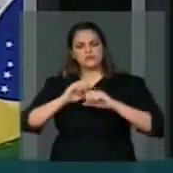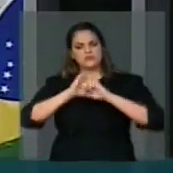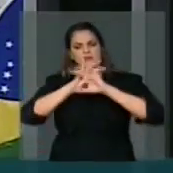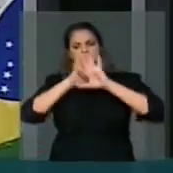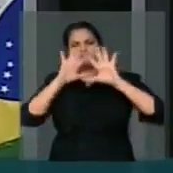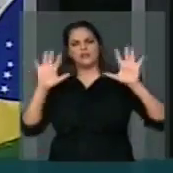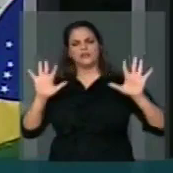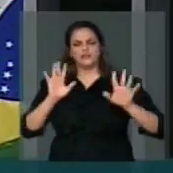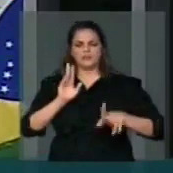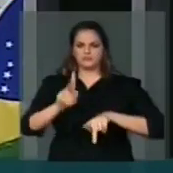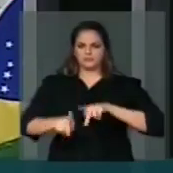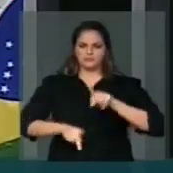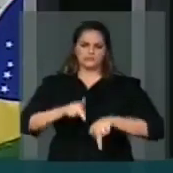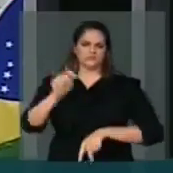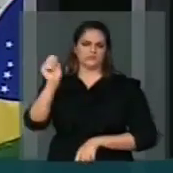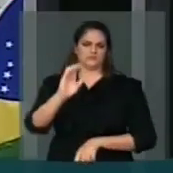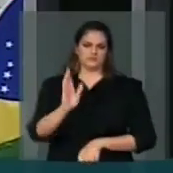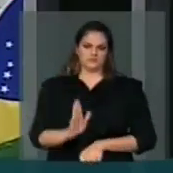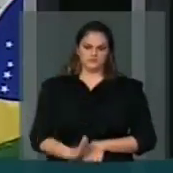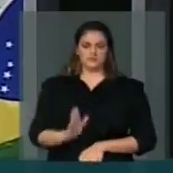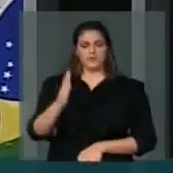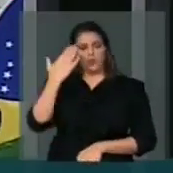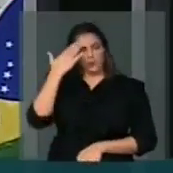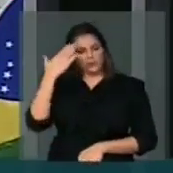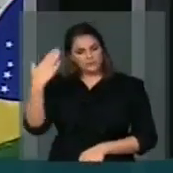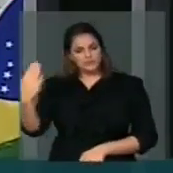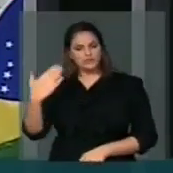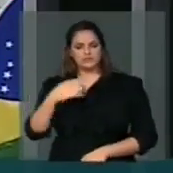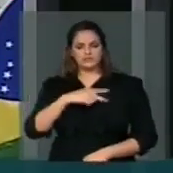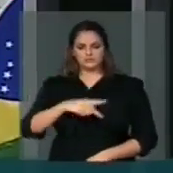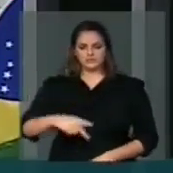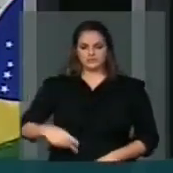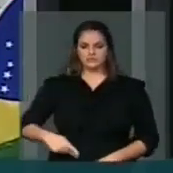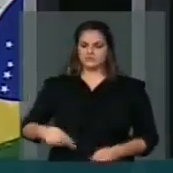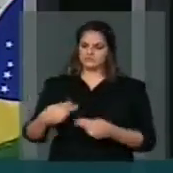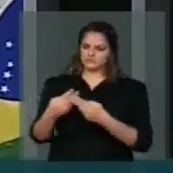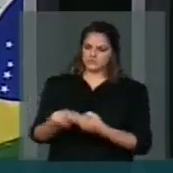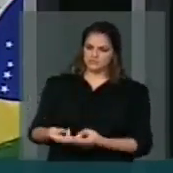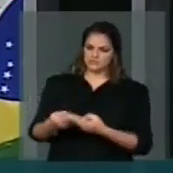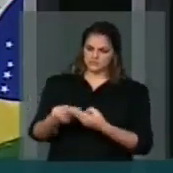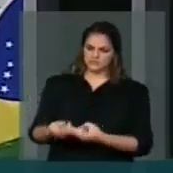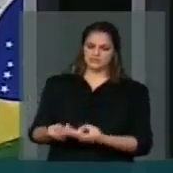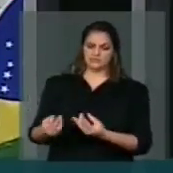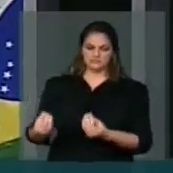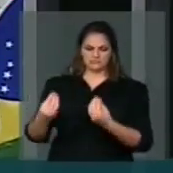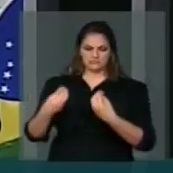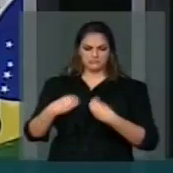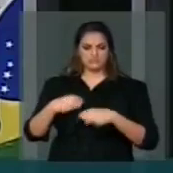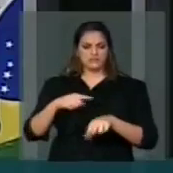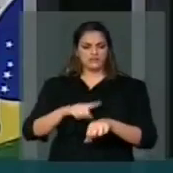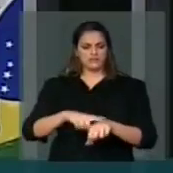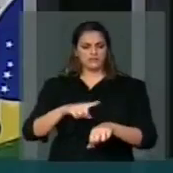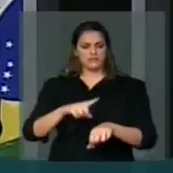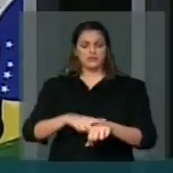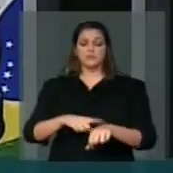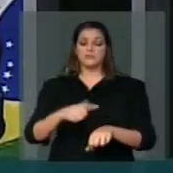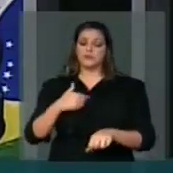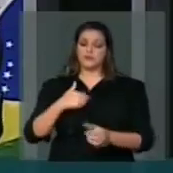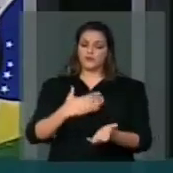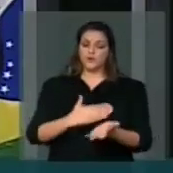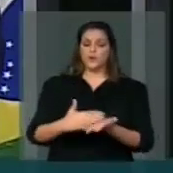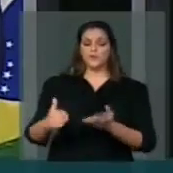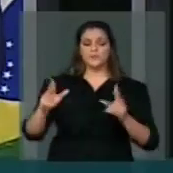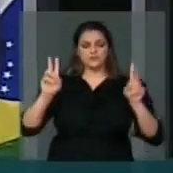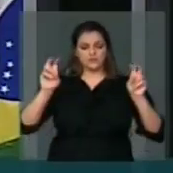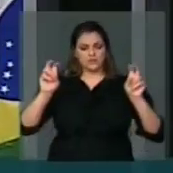Portanto, eu agradeço a Vossa Excelência a tolerância e vou tratar aqui de um assunto. Até quero começar elogiando o